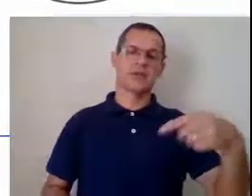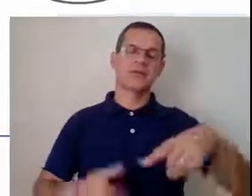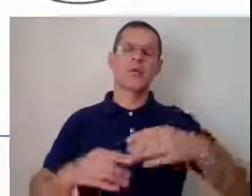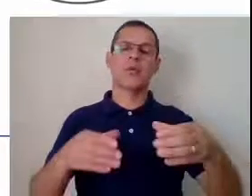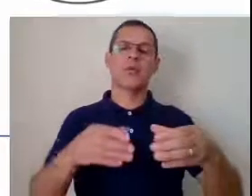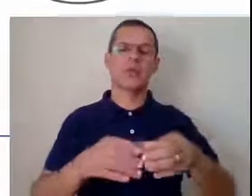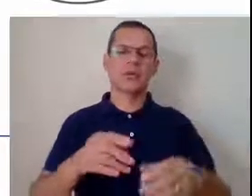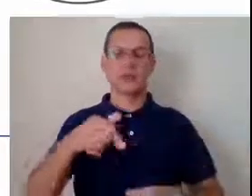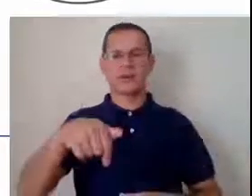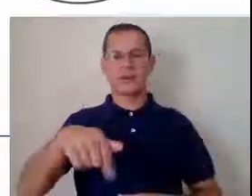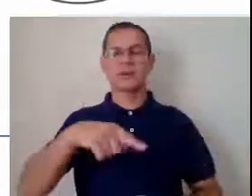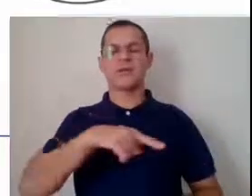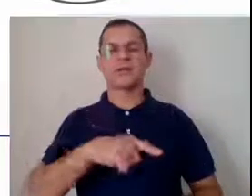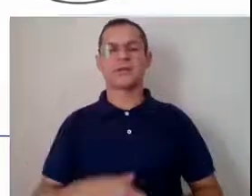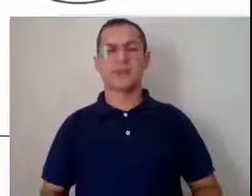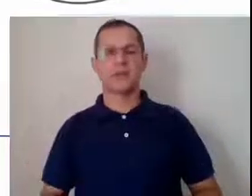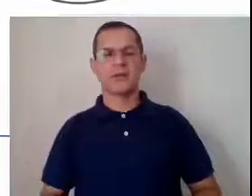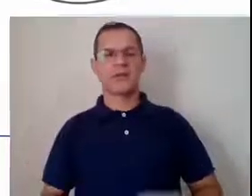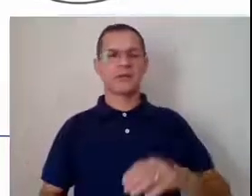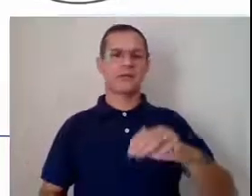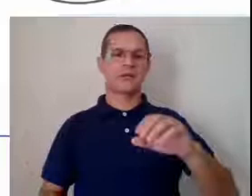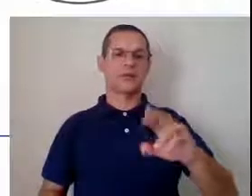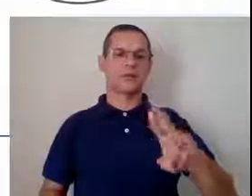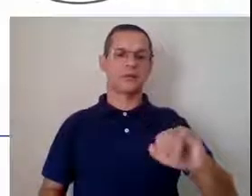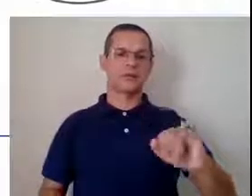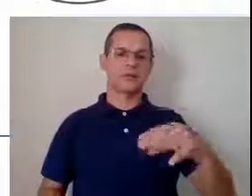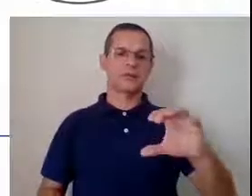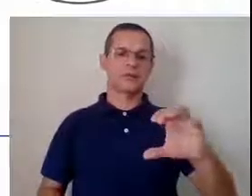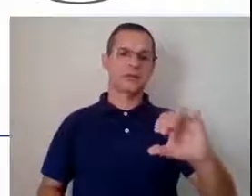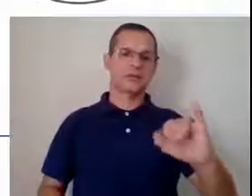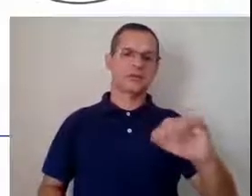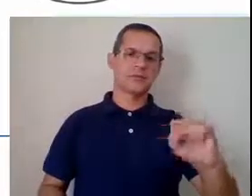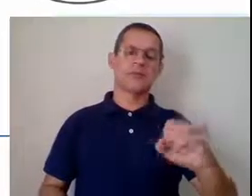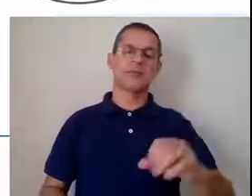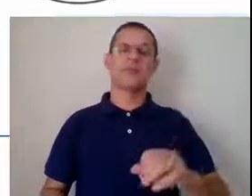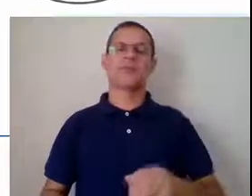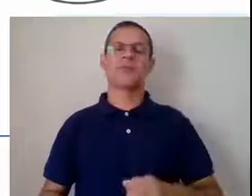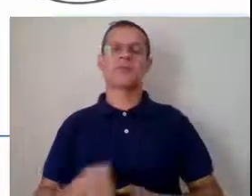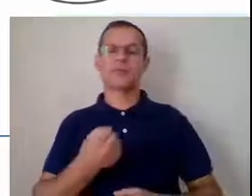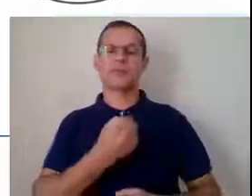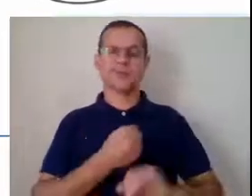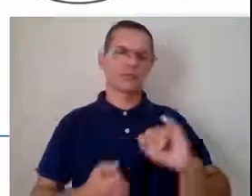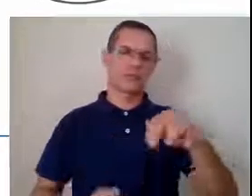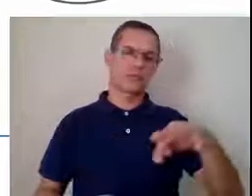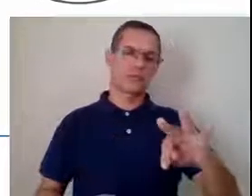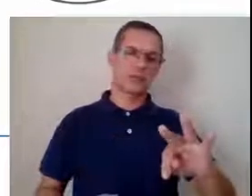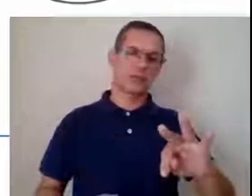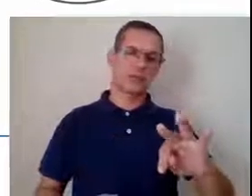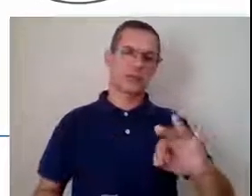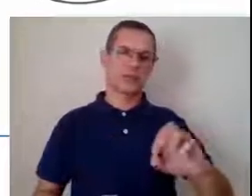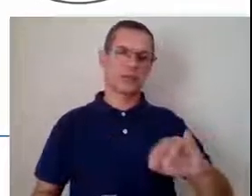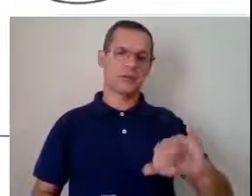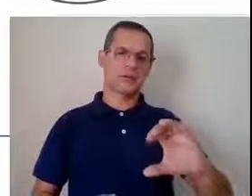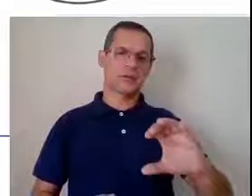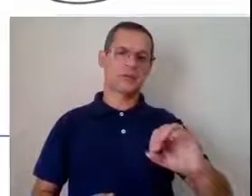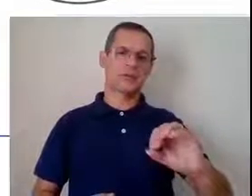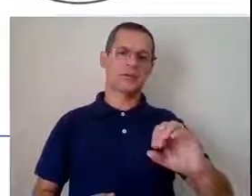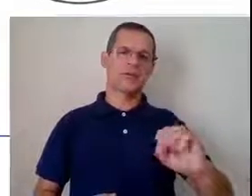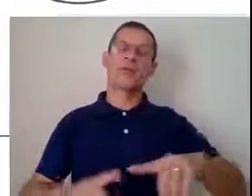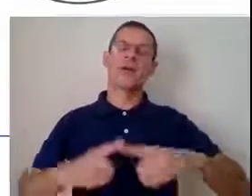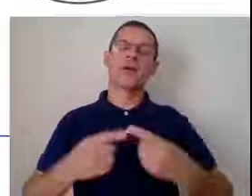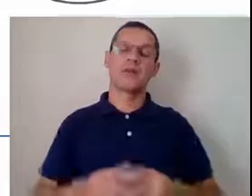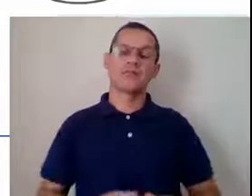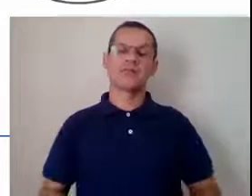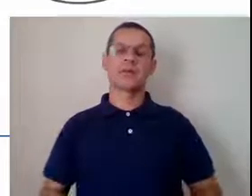que contém, os racionais contém o número dos os inteiros, e os inteiros